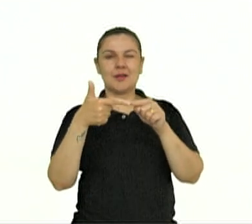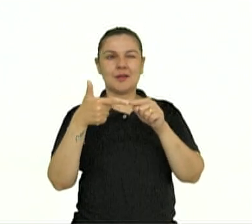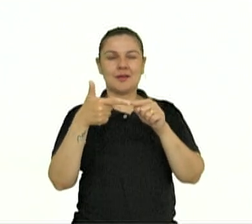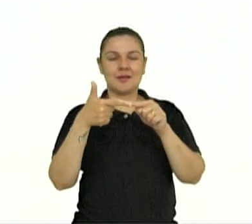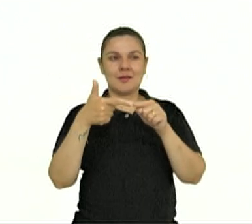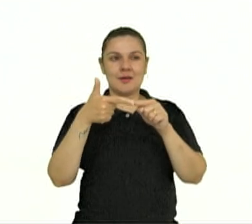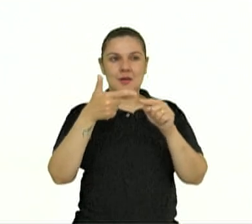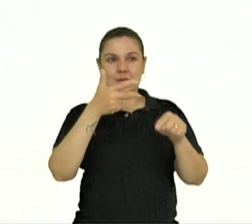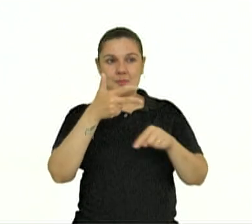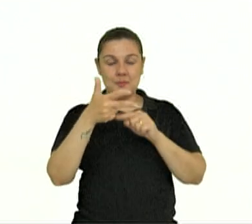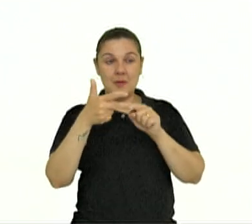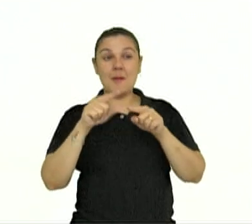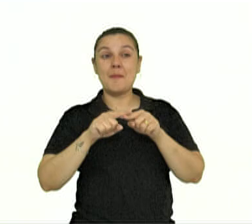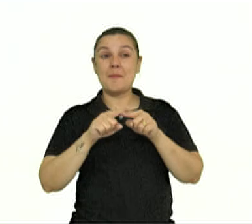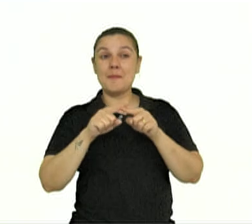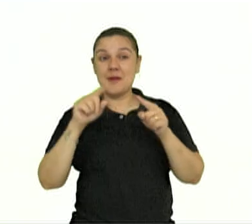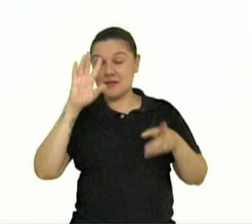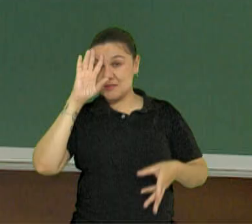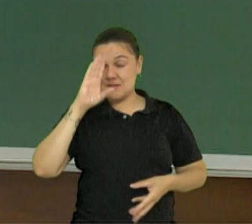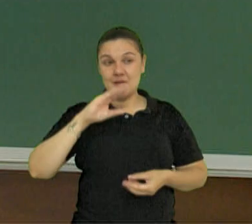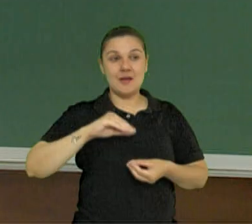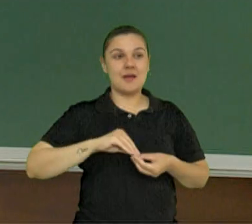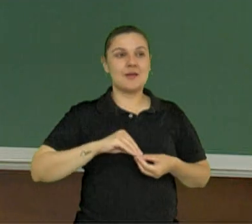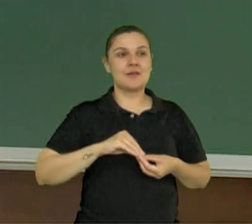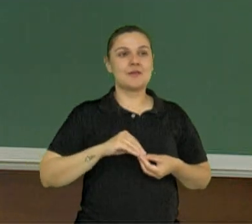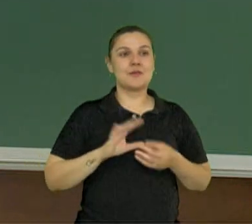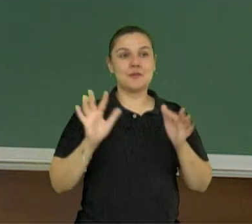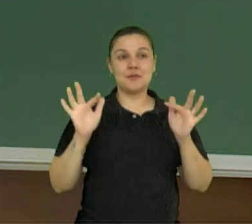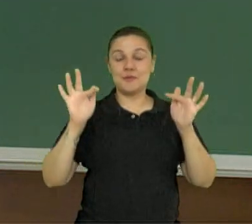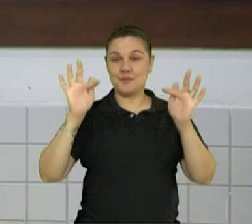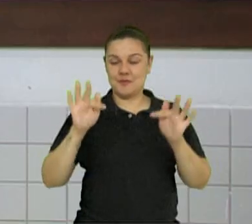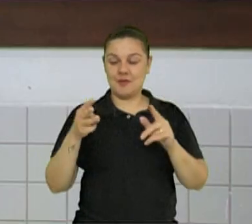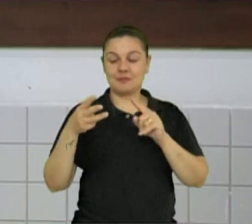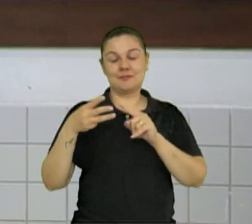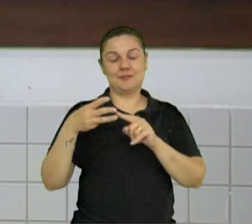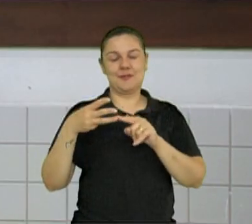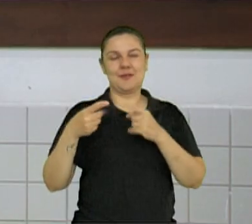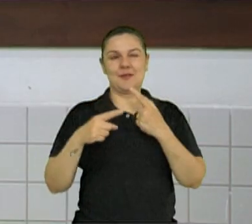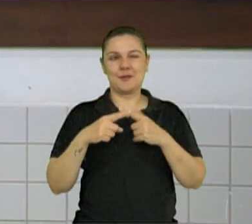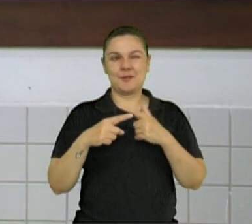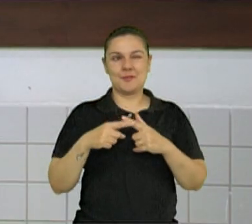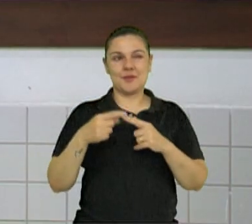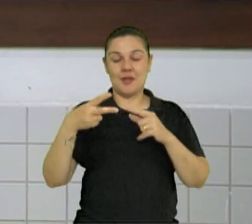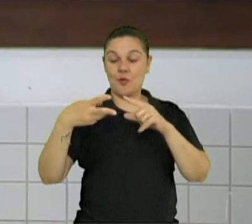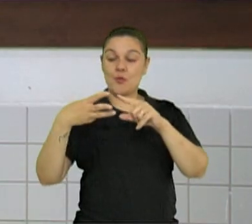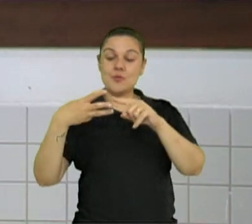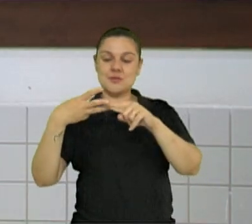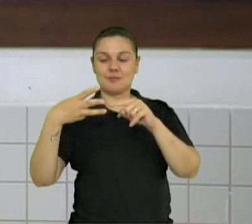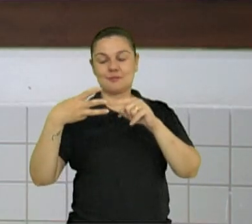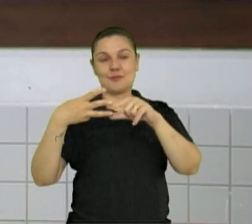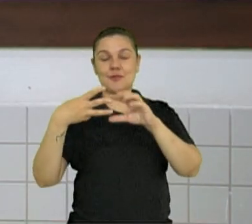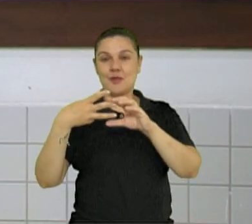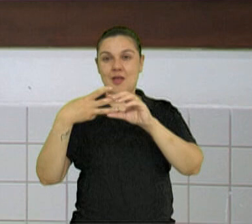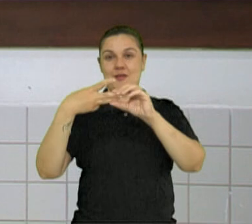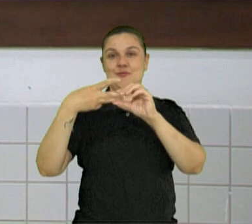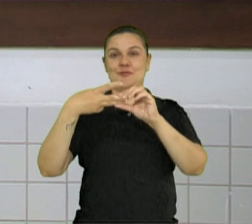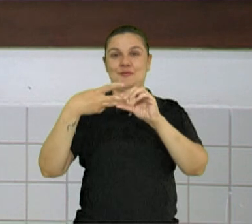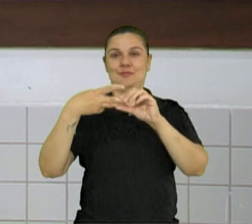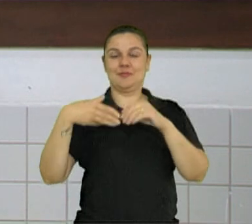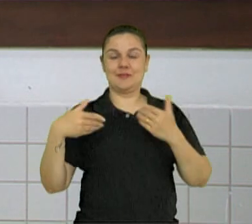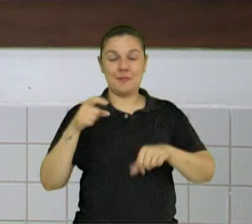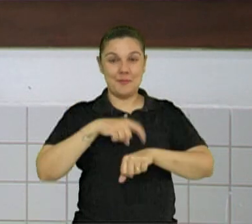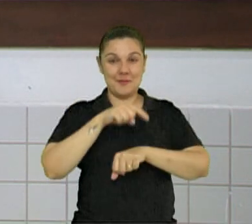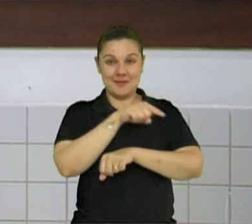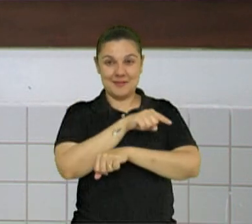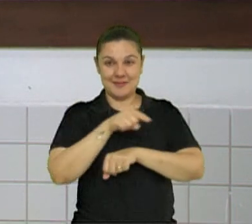para vocês. Mas como que eu vou entender isso lá no terceiro verso? Por quê? Porque o segundo tem ligação com o terceiro. Vou